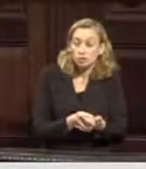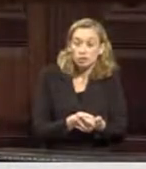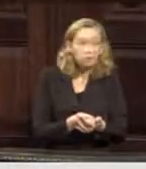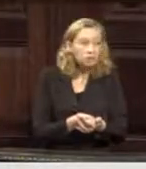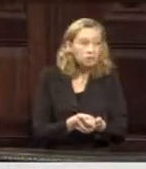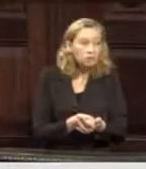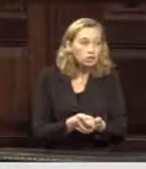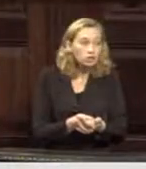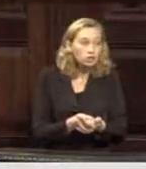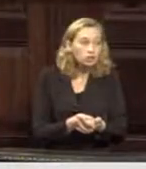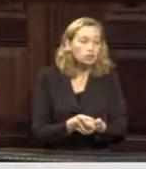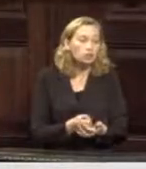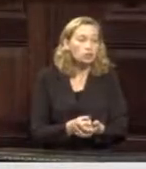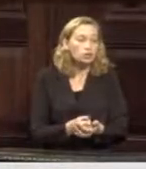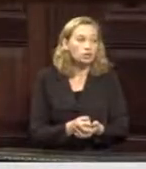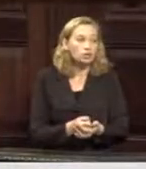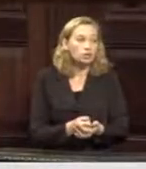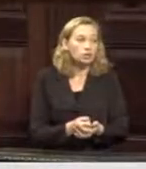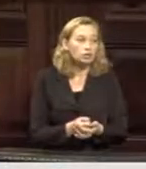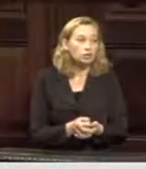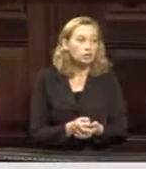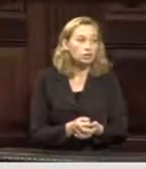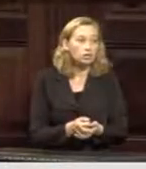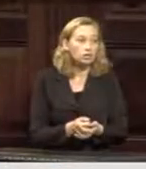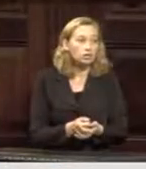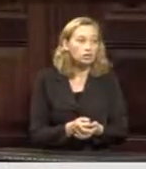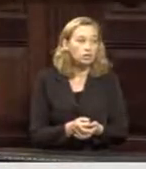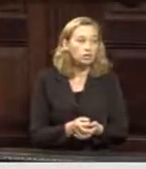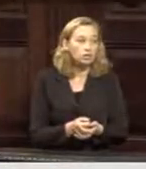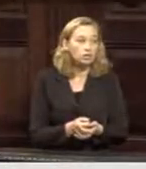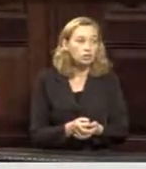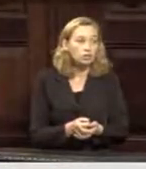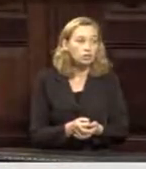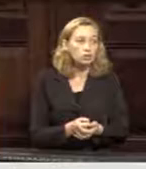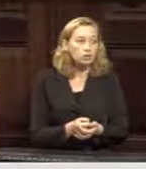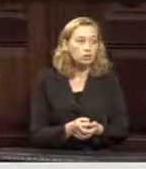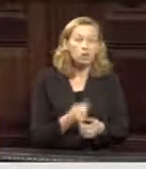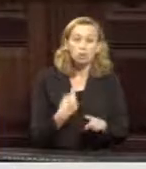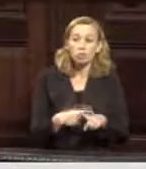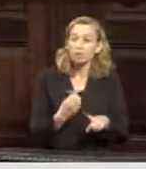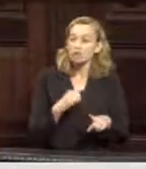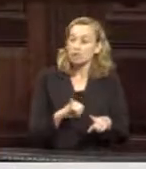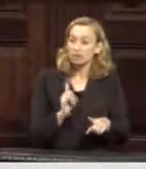a despesa paga. Porque se contar apenas da liquidação da despesa, vira um